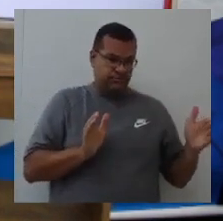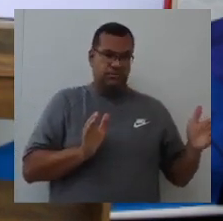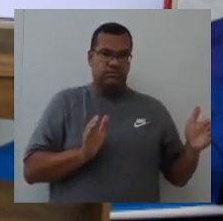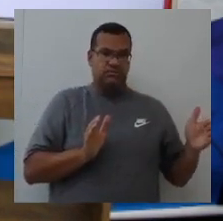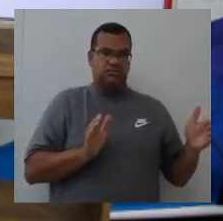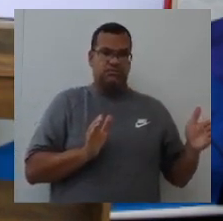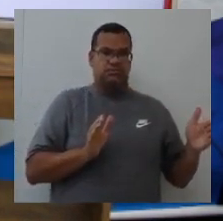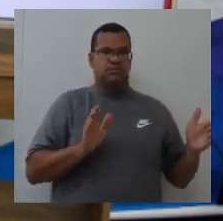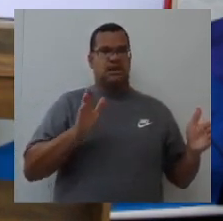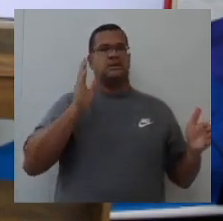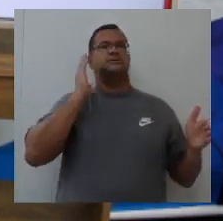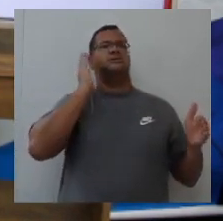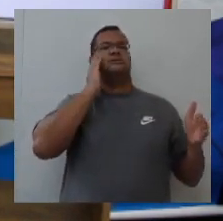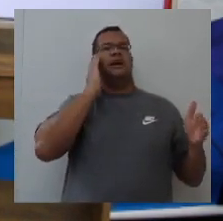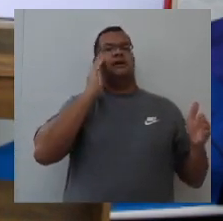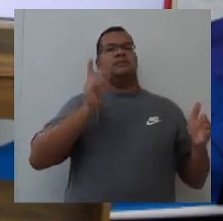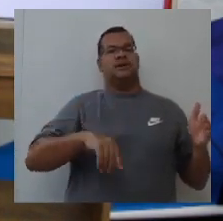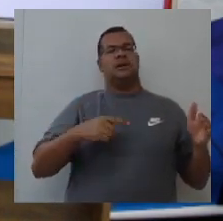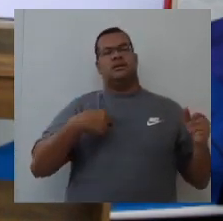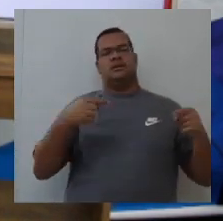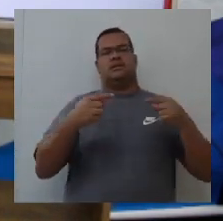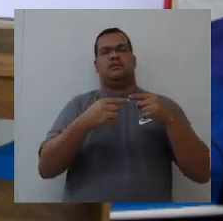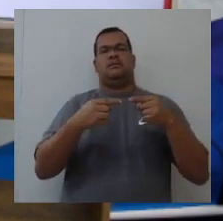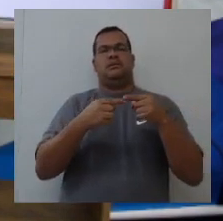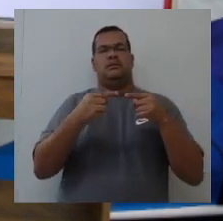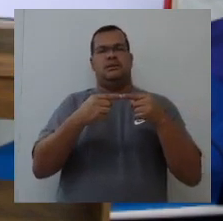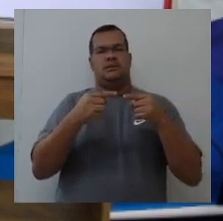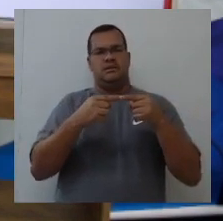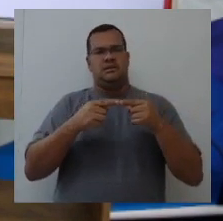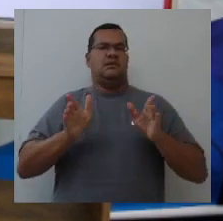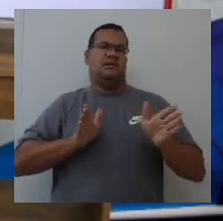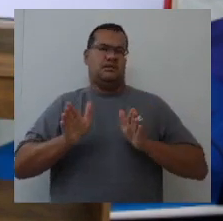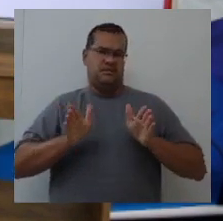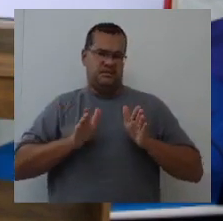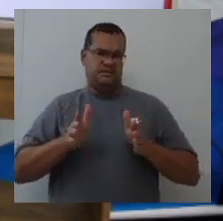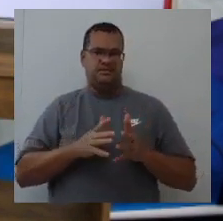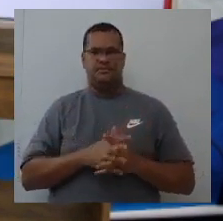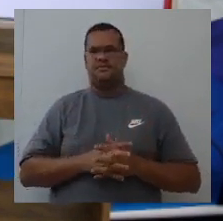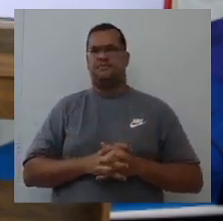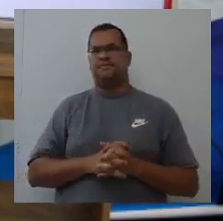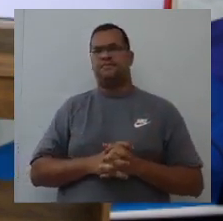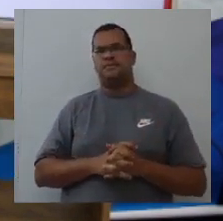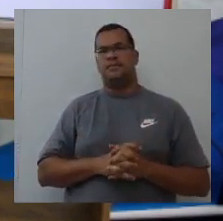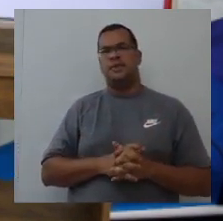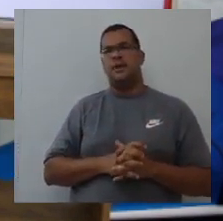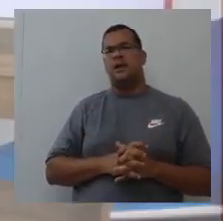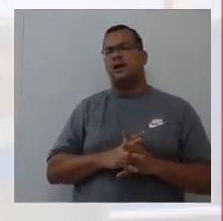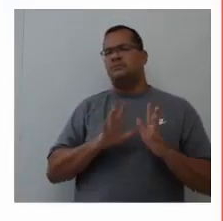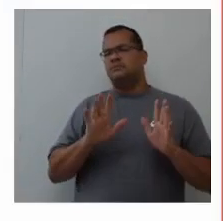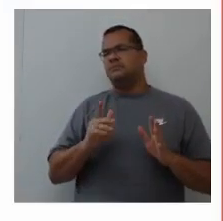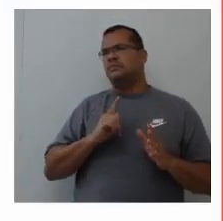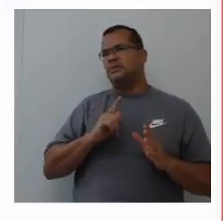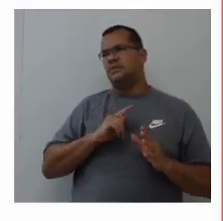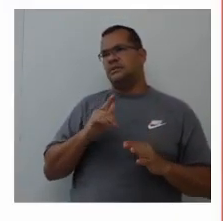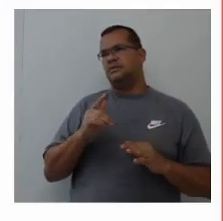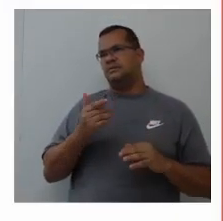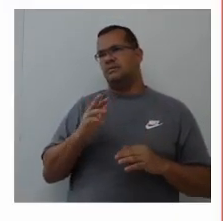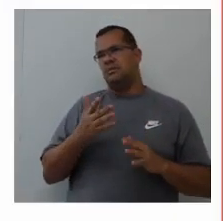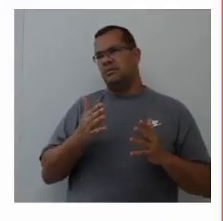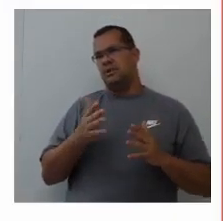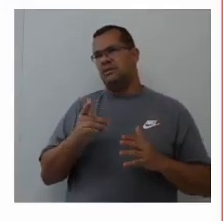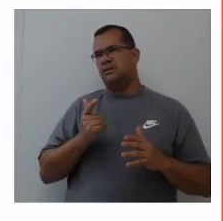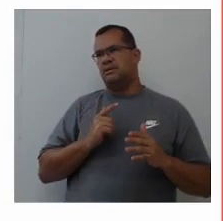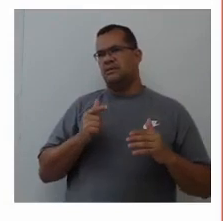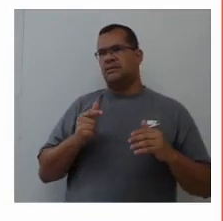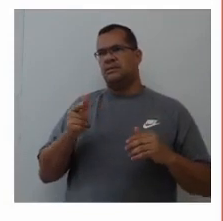vezes, aí tu sabe que ali tu está atendendo ao critério de acessibilidade, beleza? E a gente teria uma imagem mais ou menos assim, ó. Uma rampa com